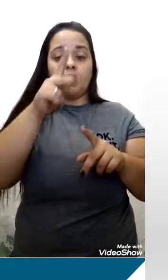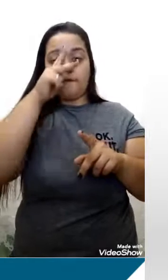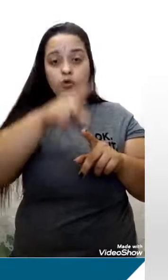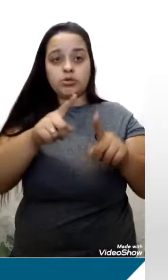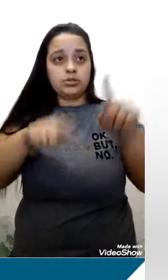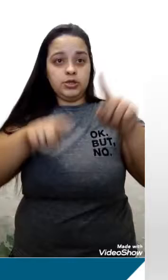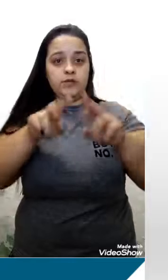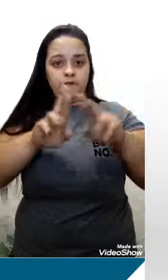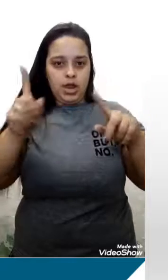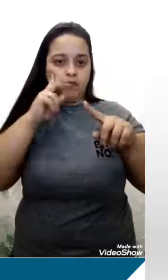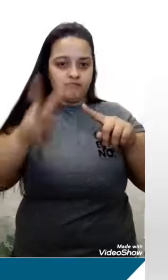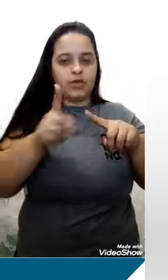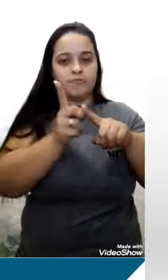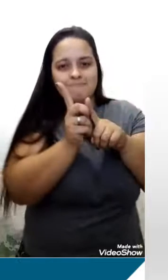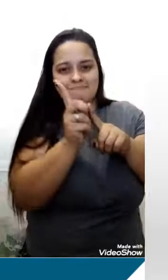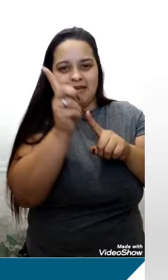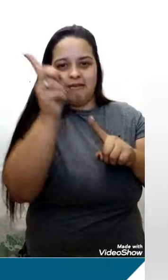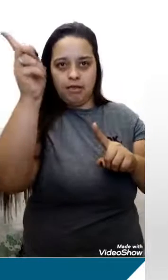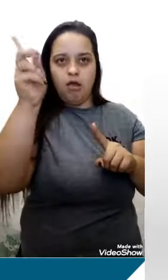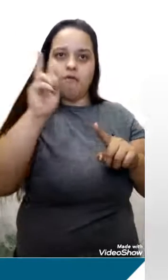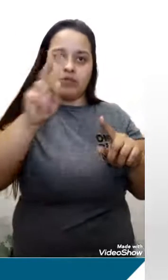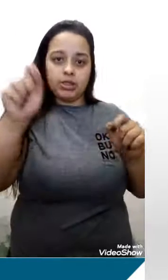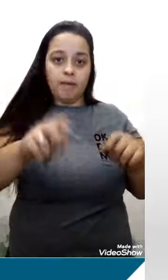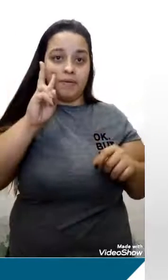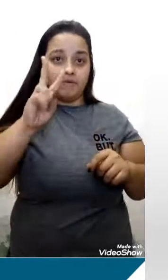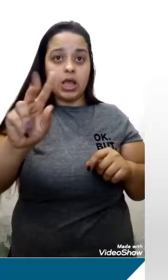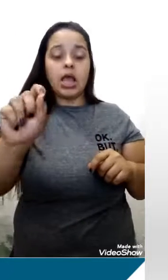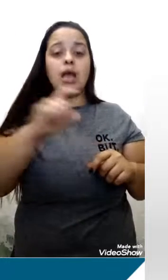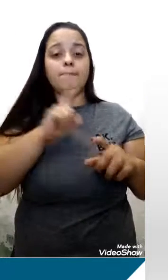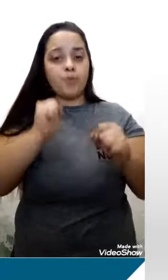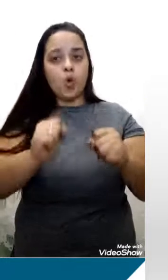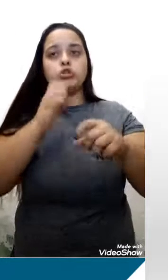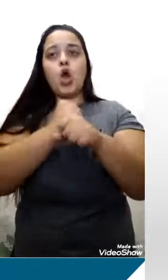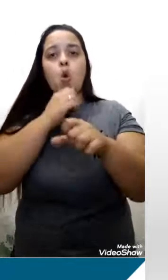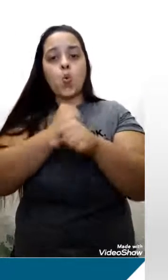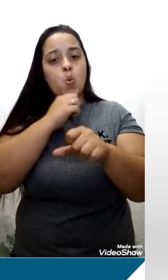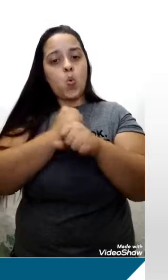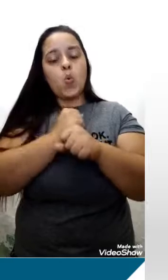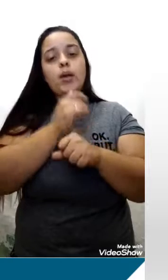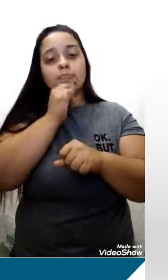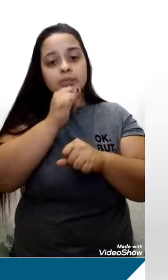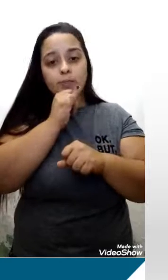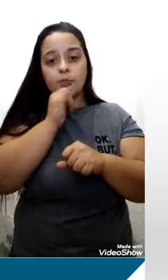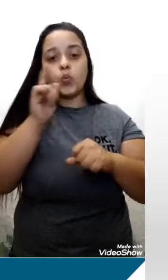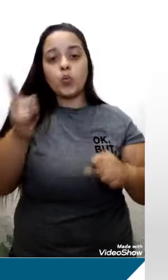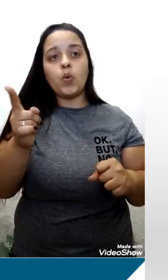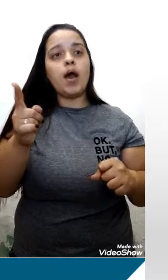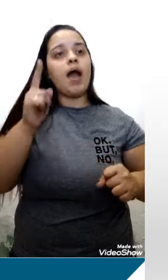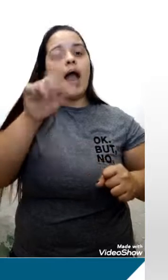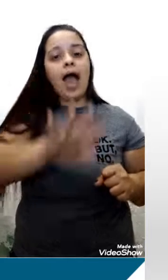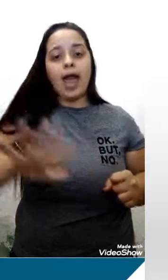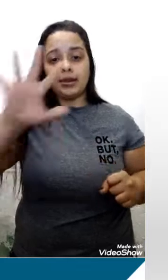variável descrito no gráfico, como vocês podem ver, ele pode ser calculado através